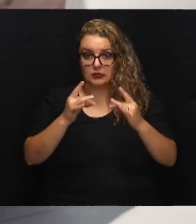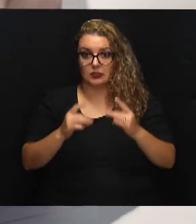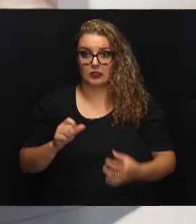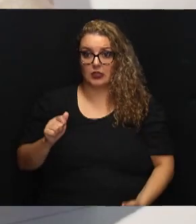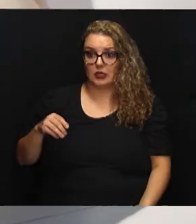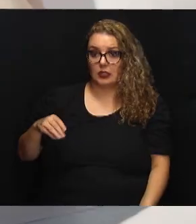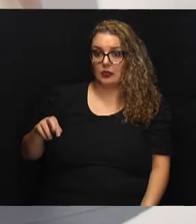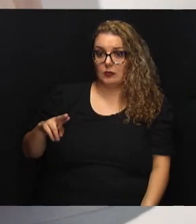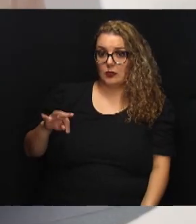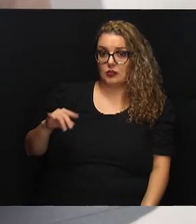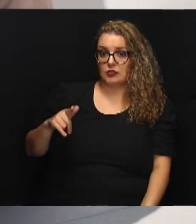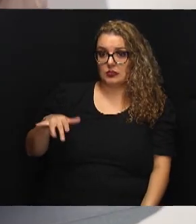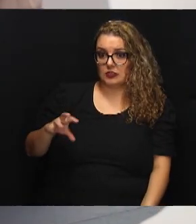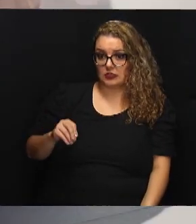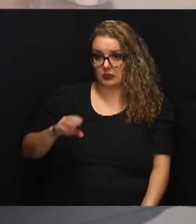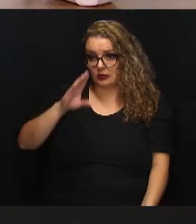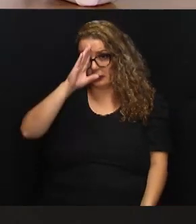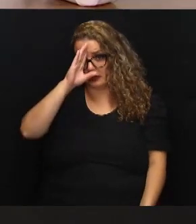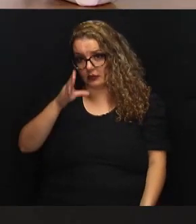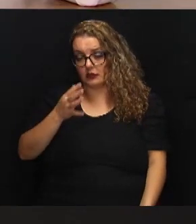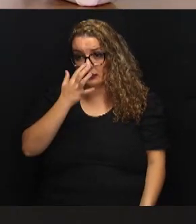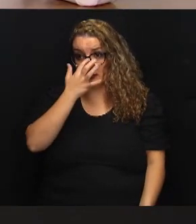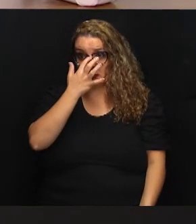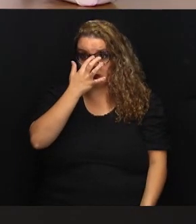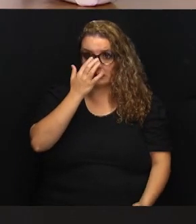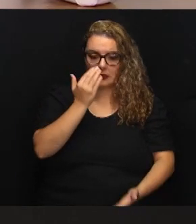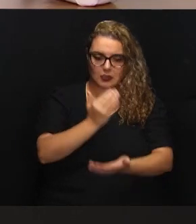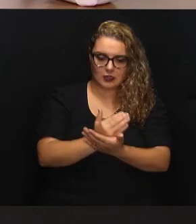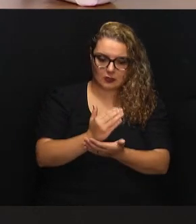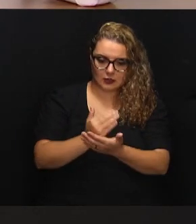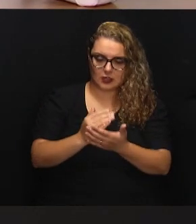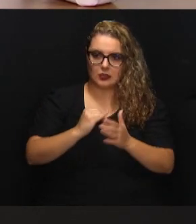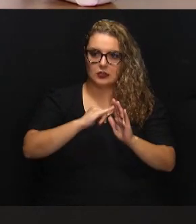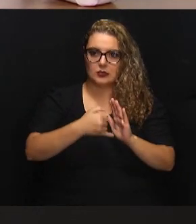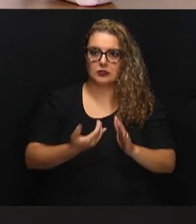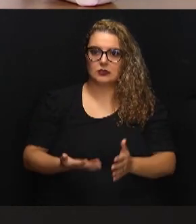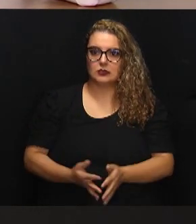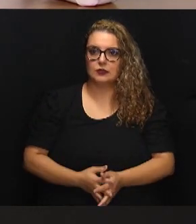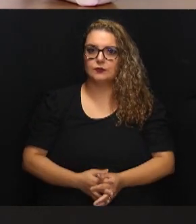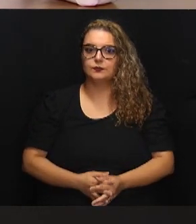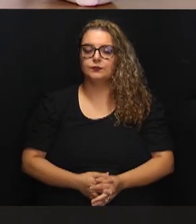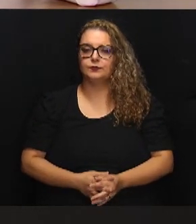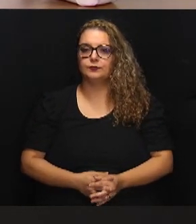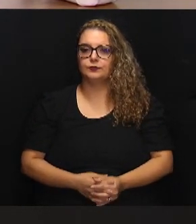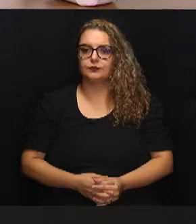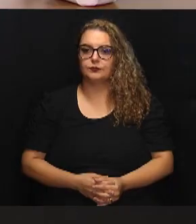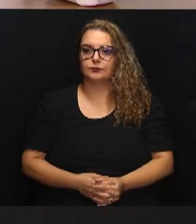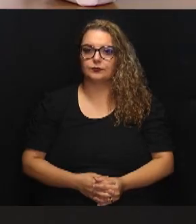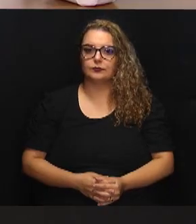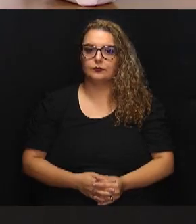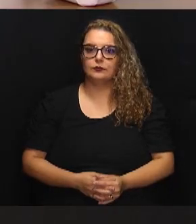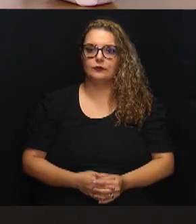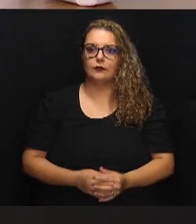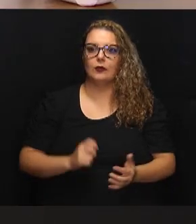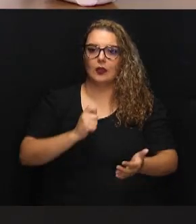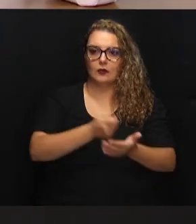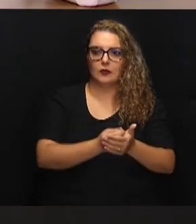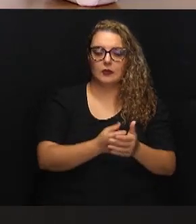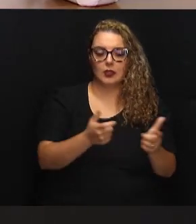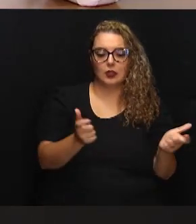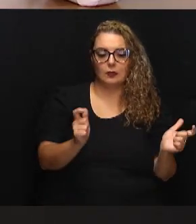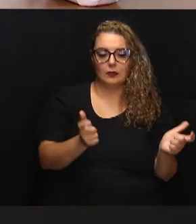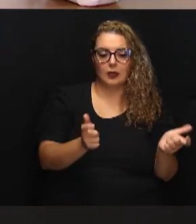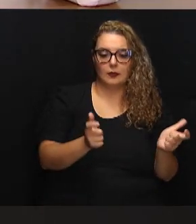que é a sua parcela de principal, mais a sua parcela de juros, de tal modo que a parcela vem caindo ao longo do tempo. Então você